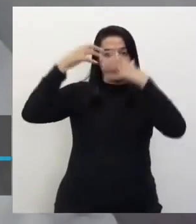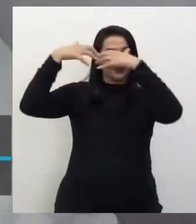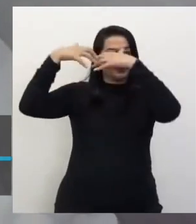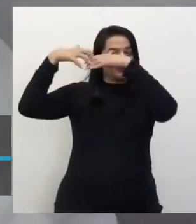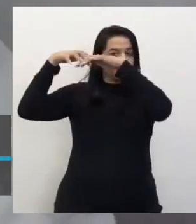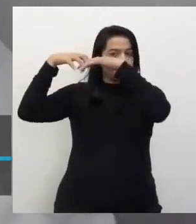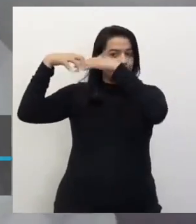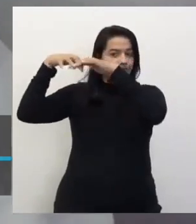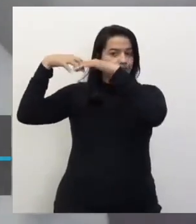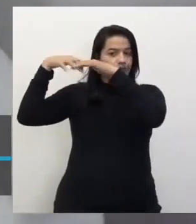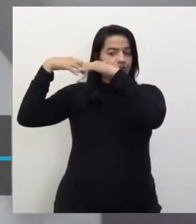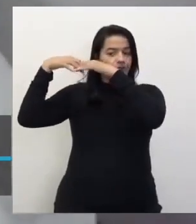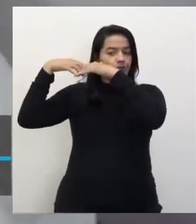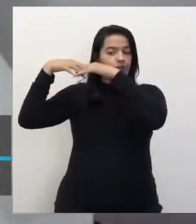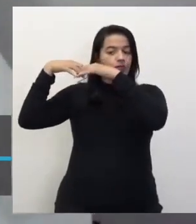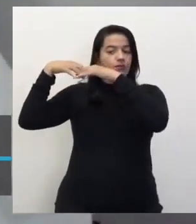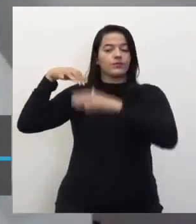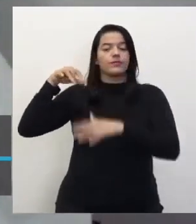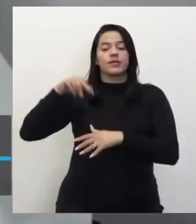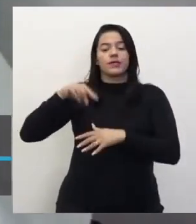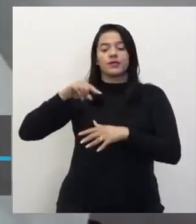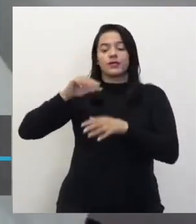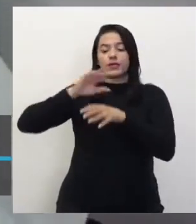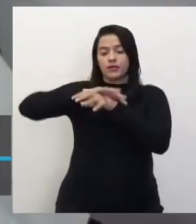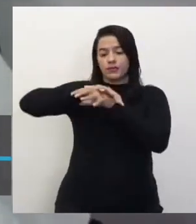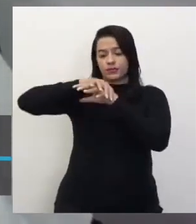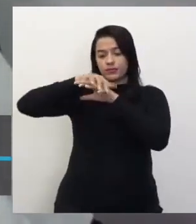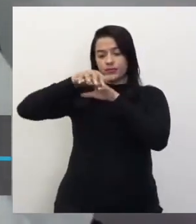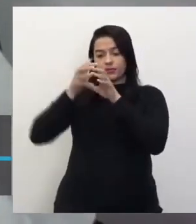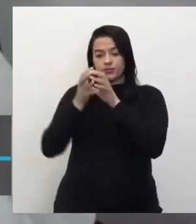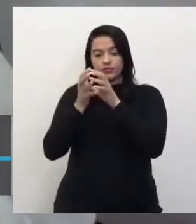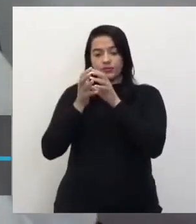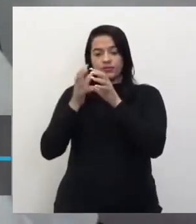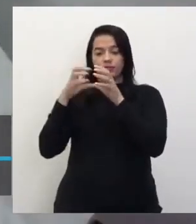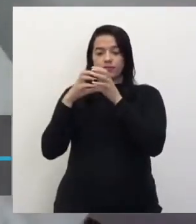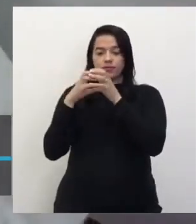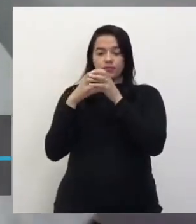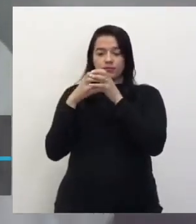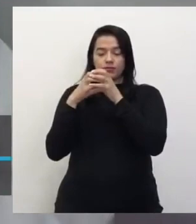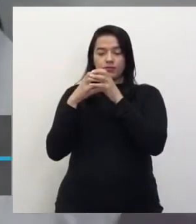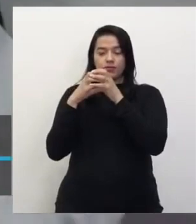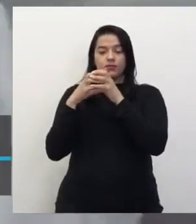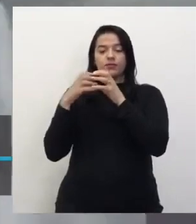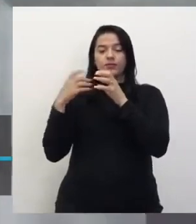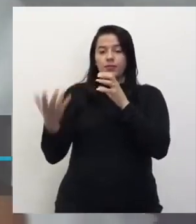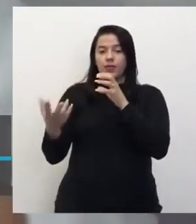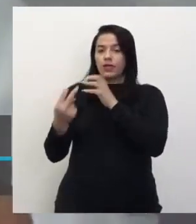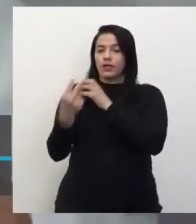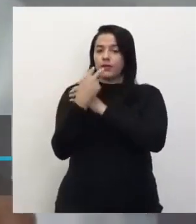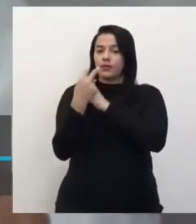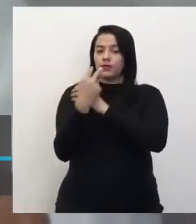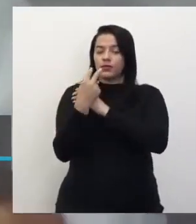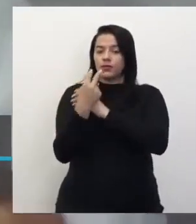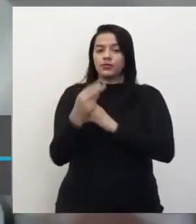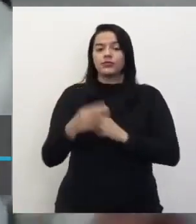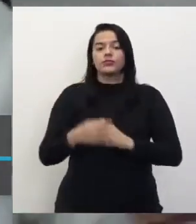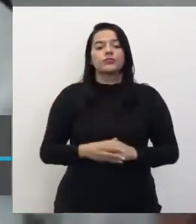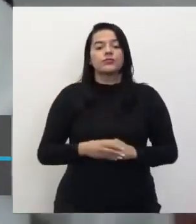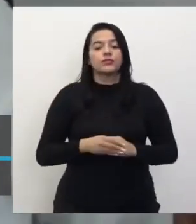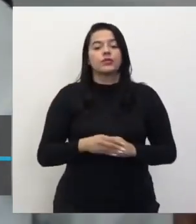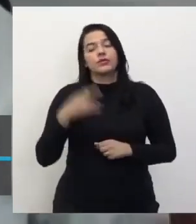protegido numa caixa de osso, certo? Se eu pensar, por exemplo, no